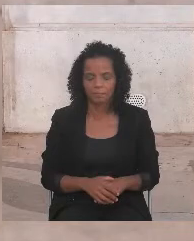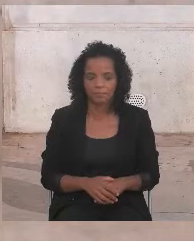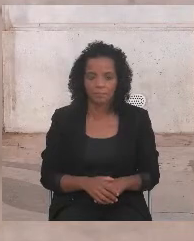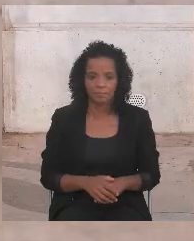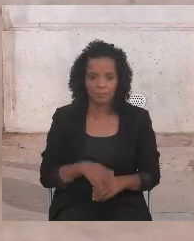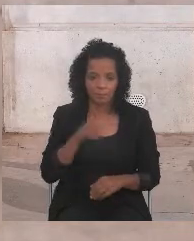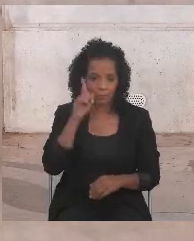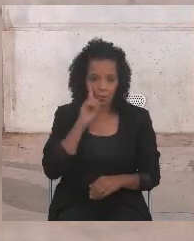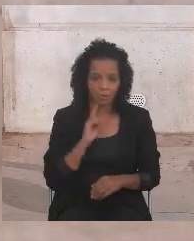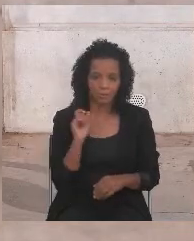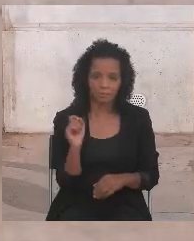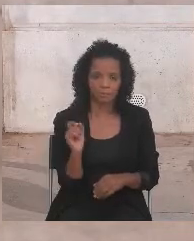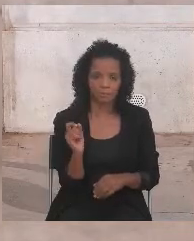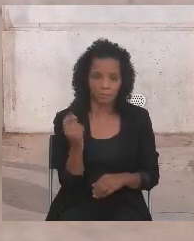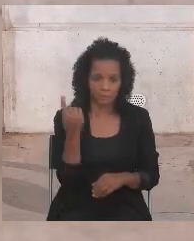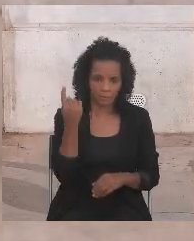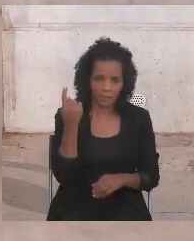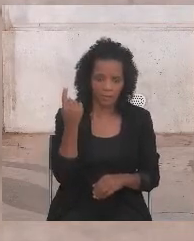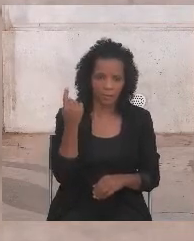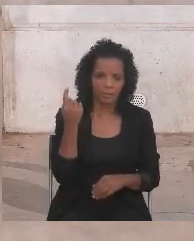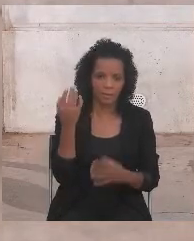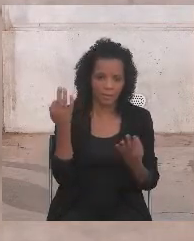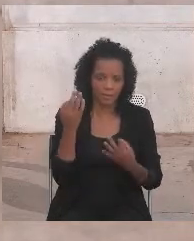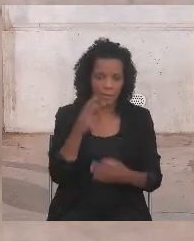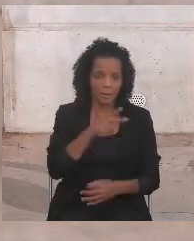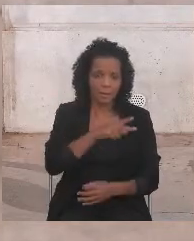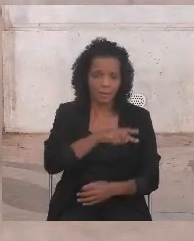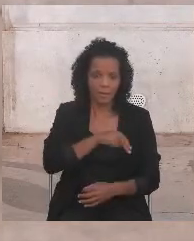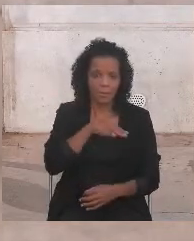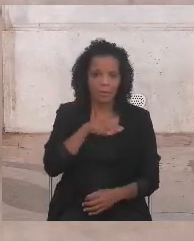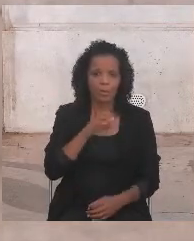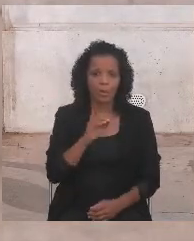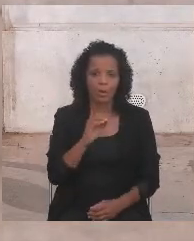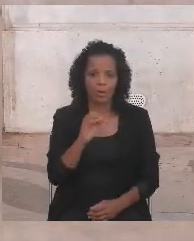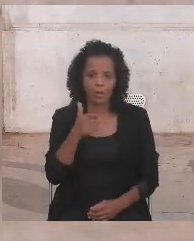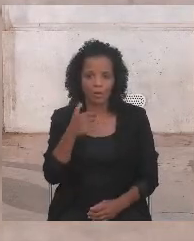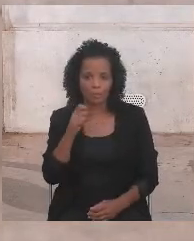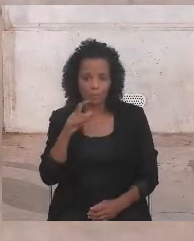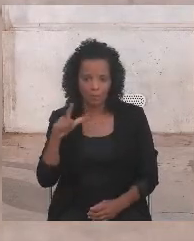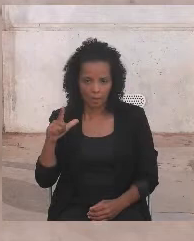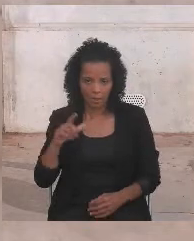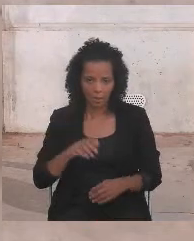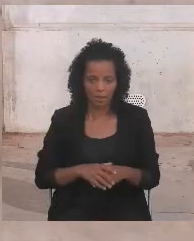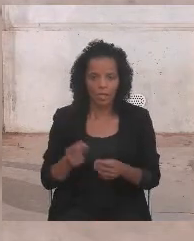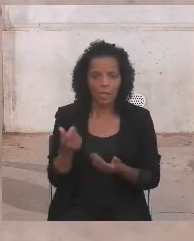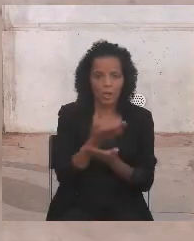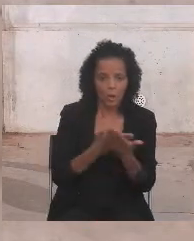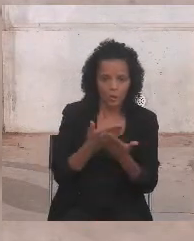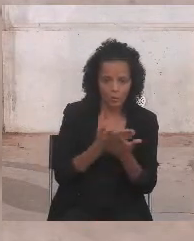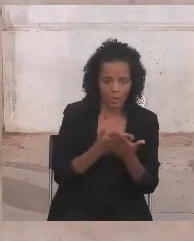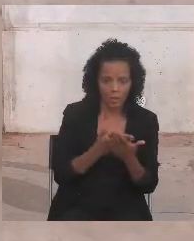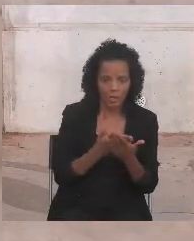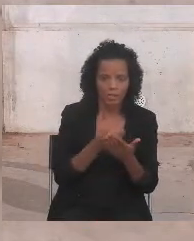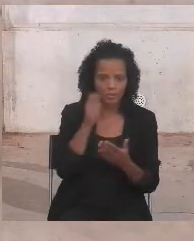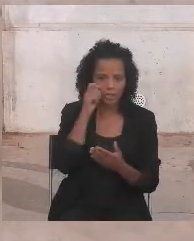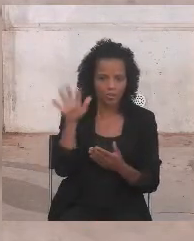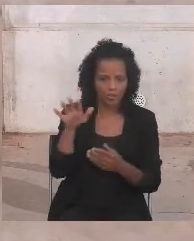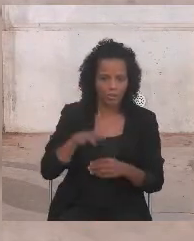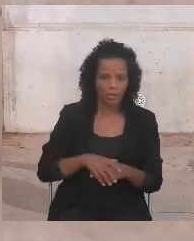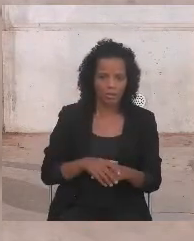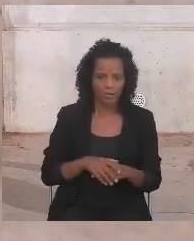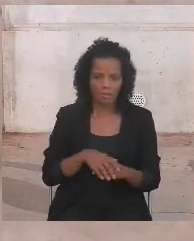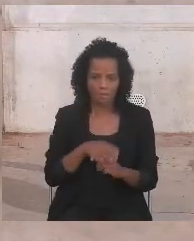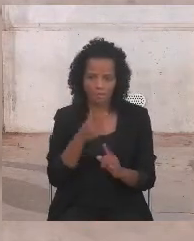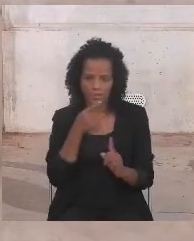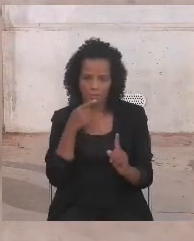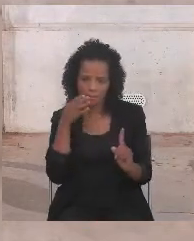a primeira mulher, exatamente, a ter um Prémio Nobel da Economia, Elinor Ostrom, que identificou com enorme